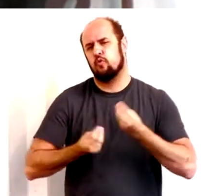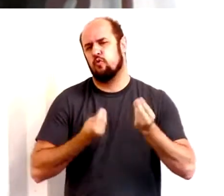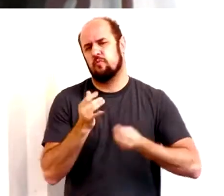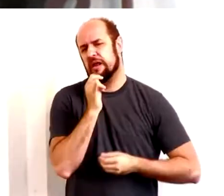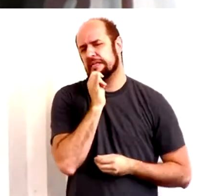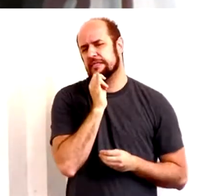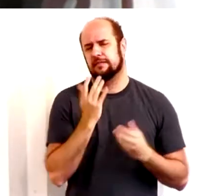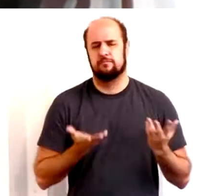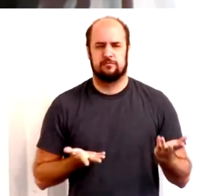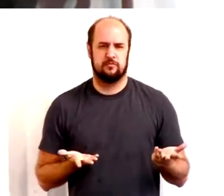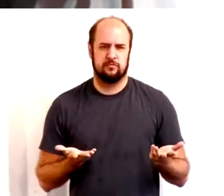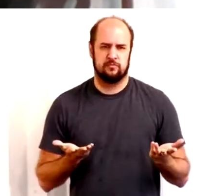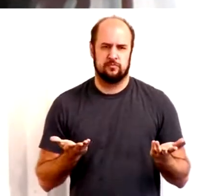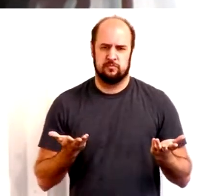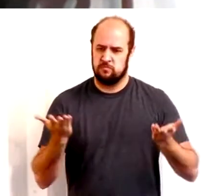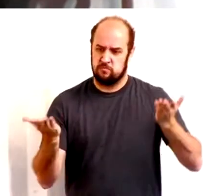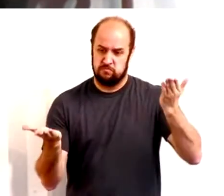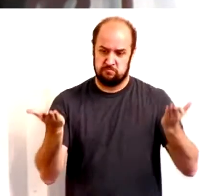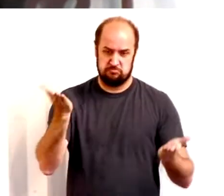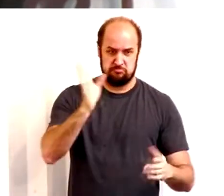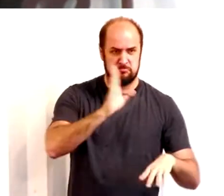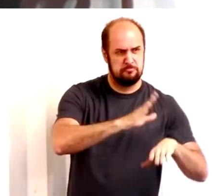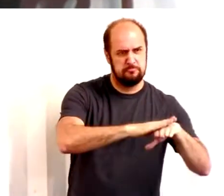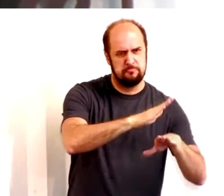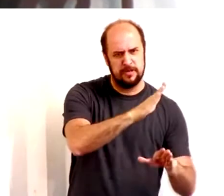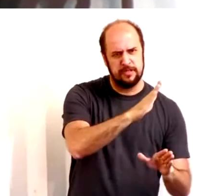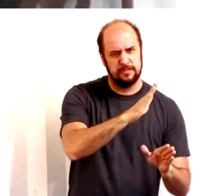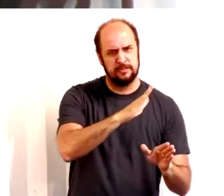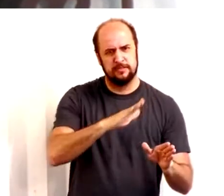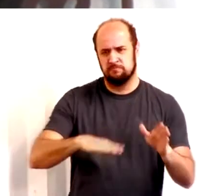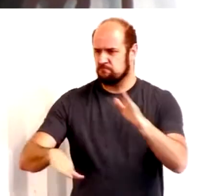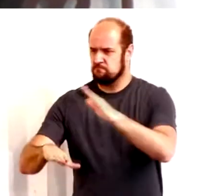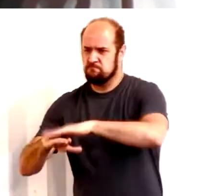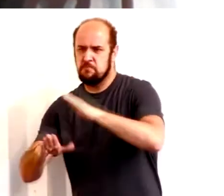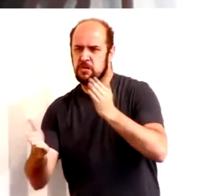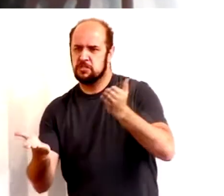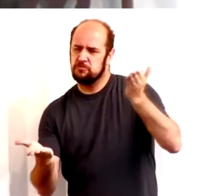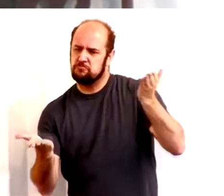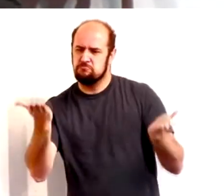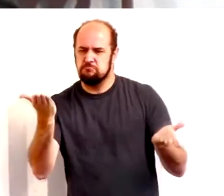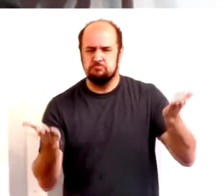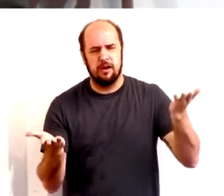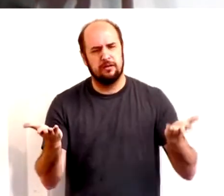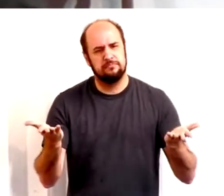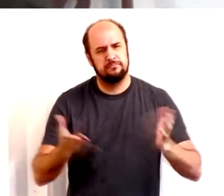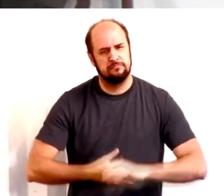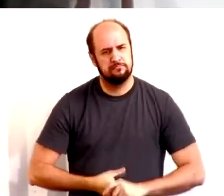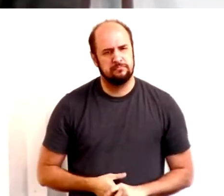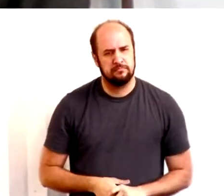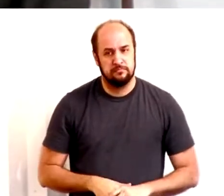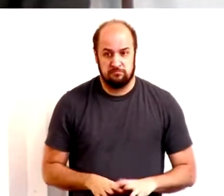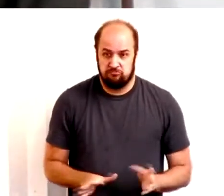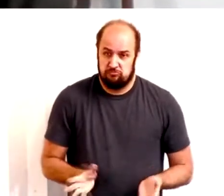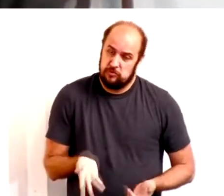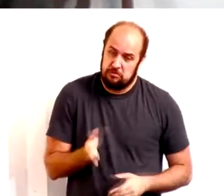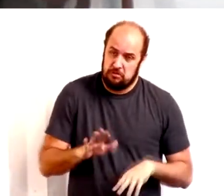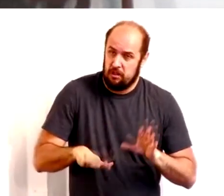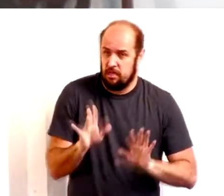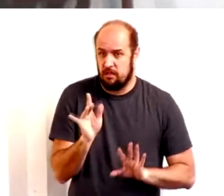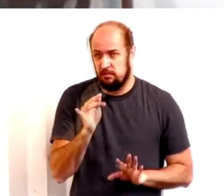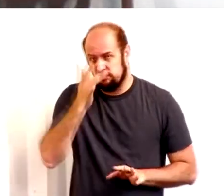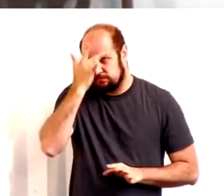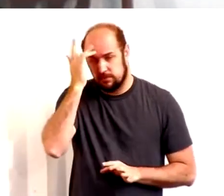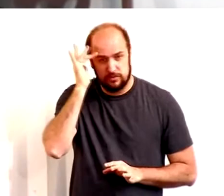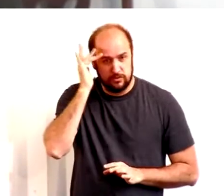exemplos? De que lado penderá os seus referenciais? Talvez você tenha pessoas que